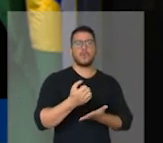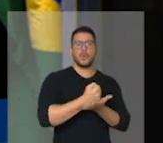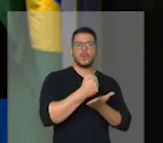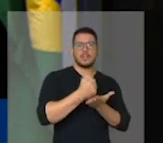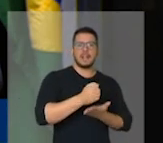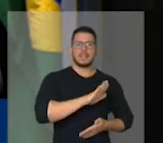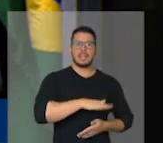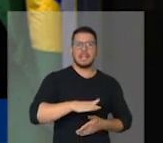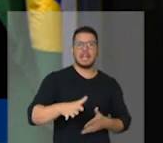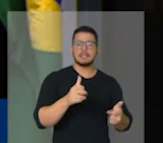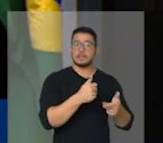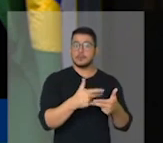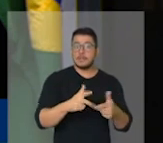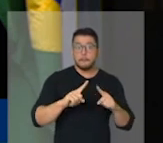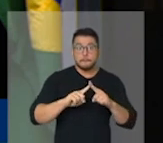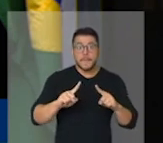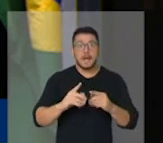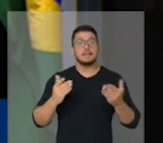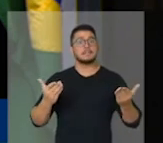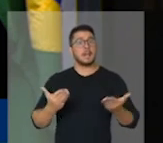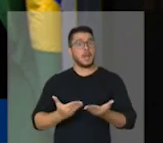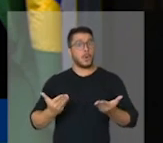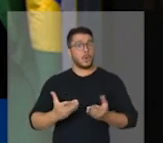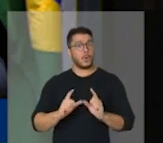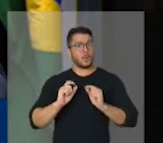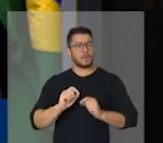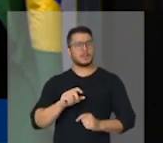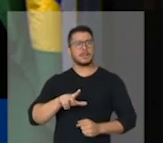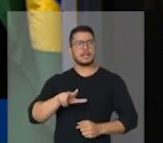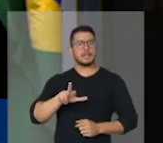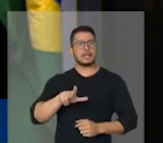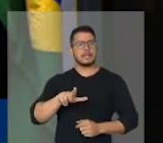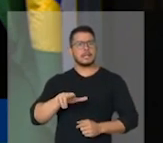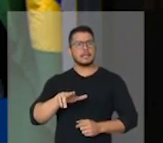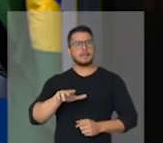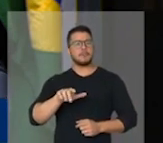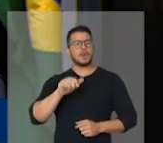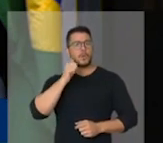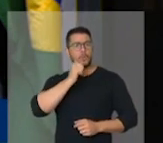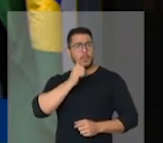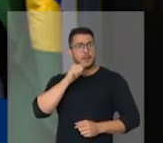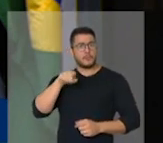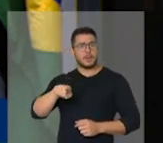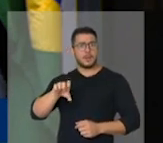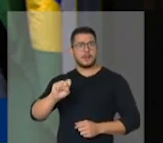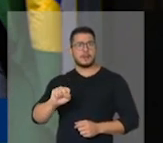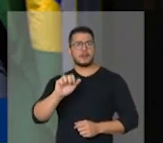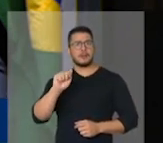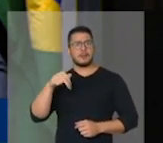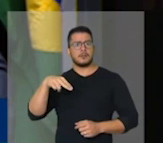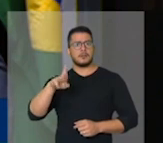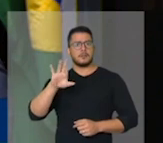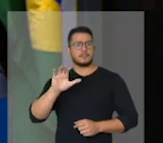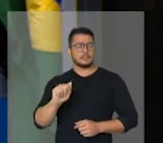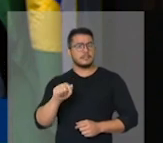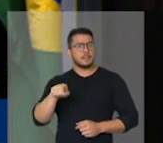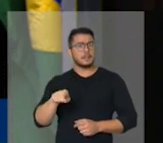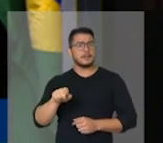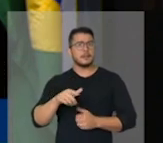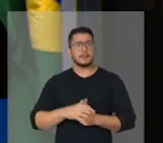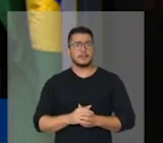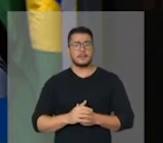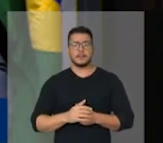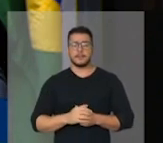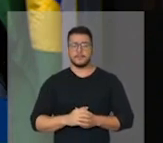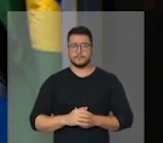agora descobriu-se que o irmão de Sandra sapatão que foi preso recentemente Chefe do tráfico do jacarezinho